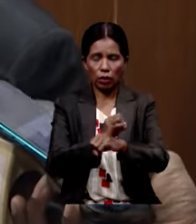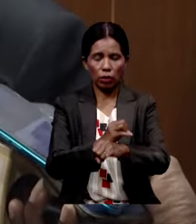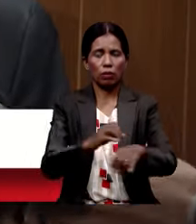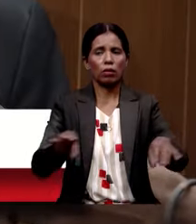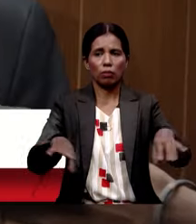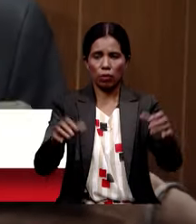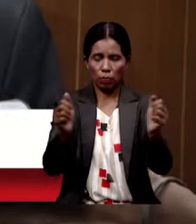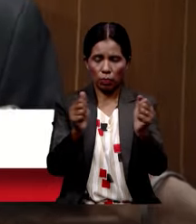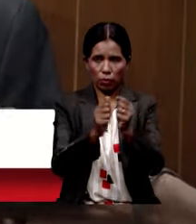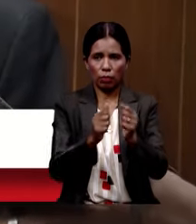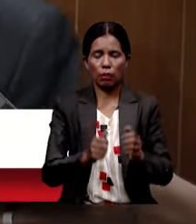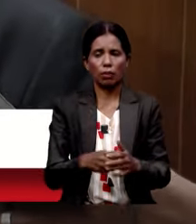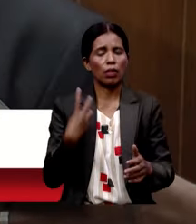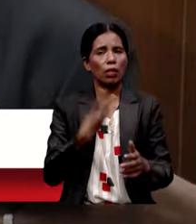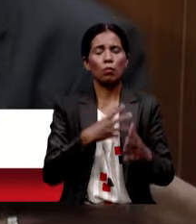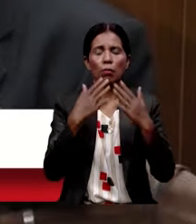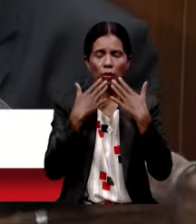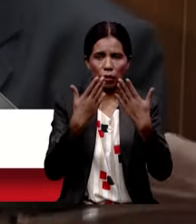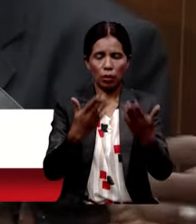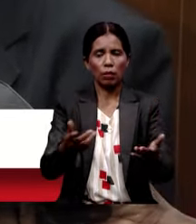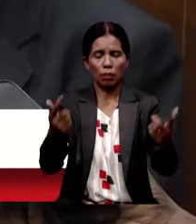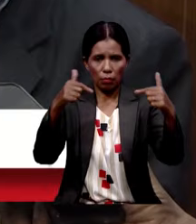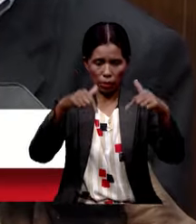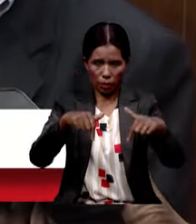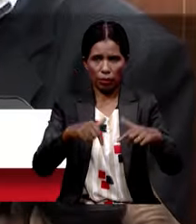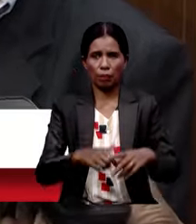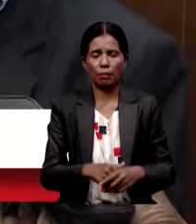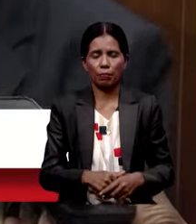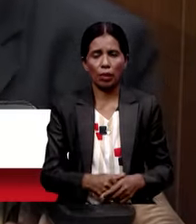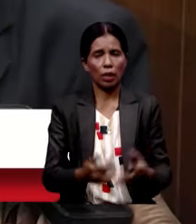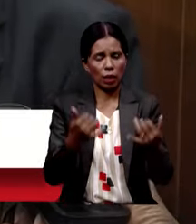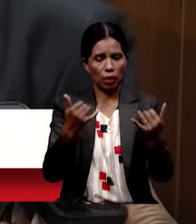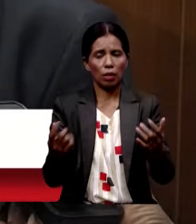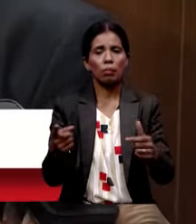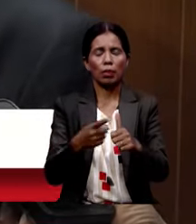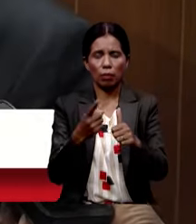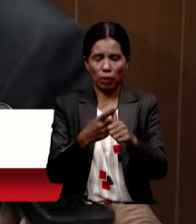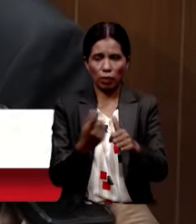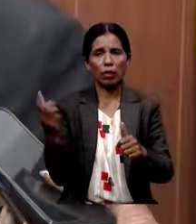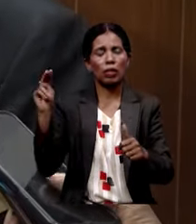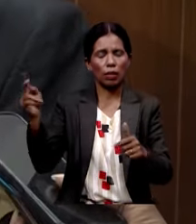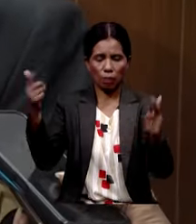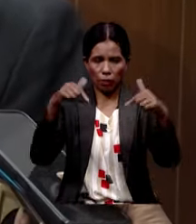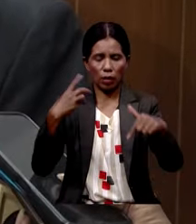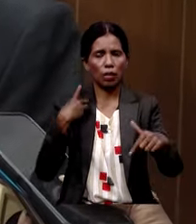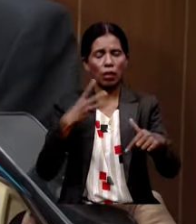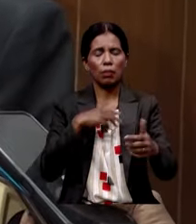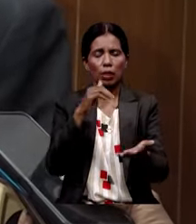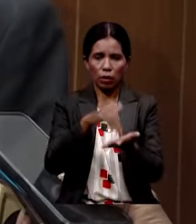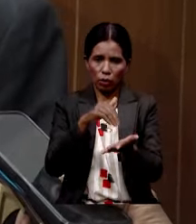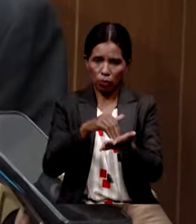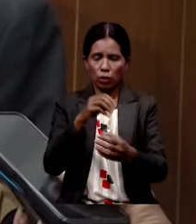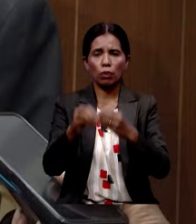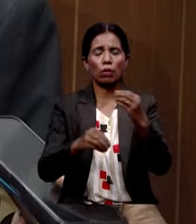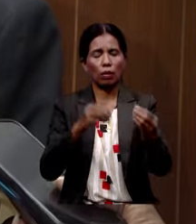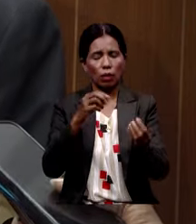Cooperation. Ami agradece ministro nebe mai ihane. Ide ne badala uluk nia mai. Ami diskutu ituang konoba